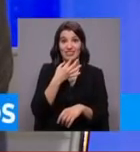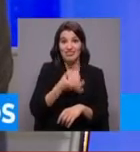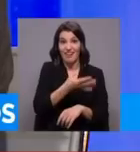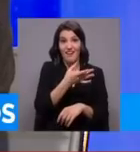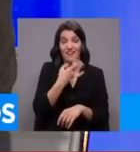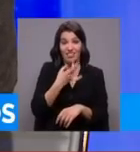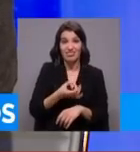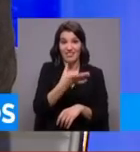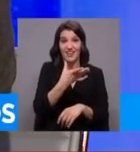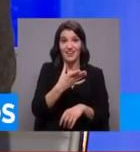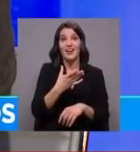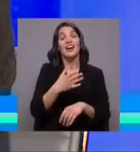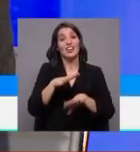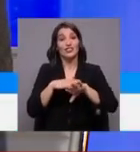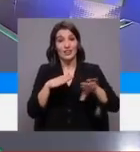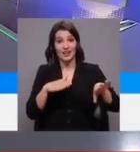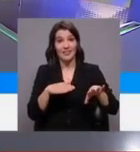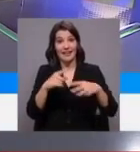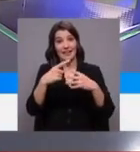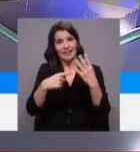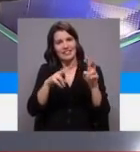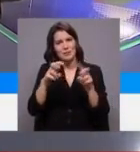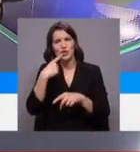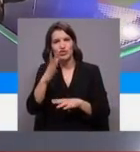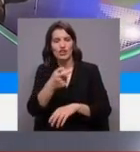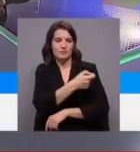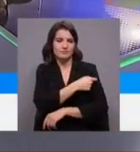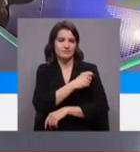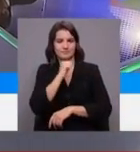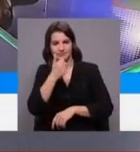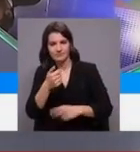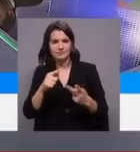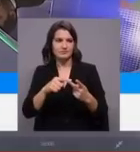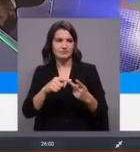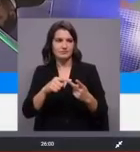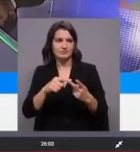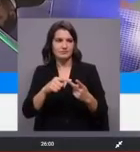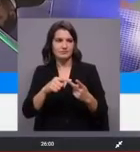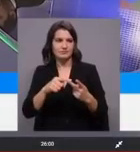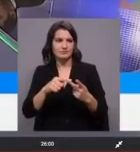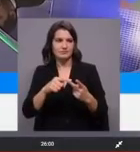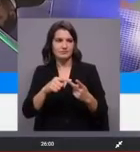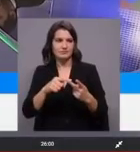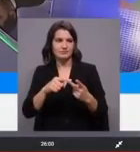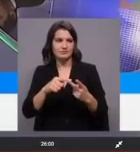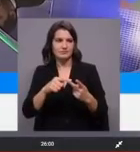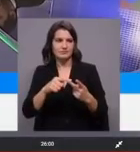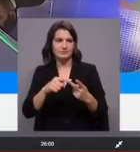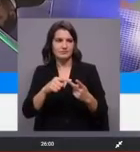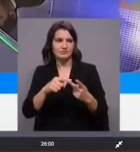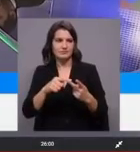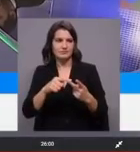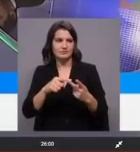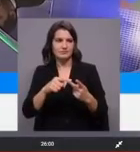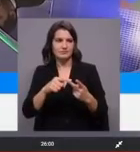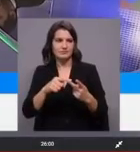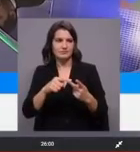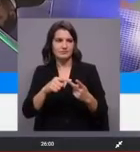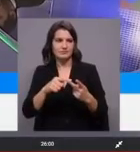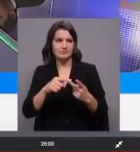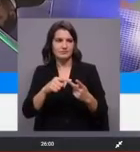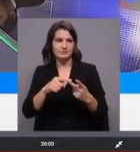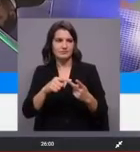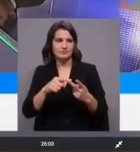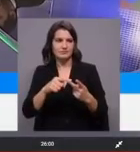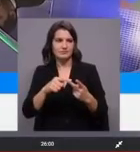e muitas matérias como aqui definir neutra na Ásia no aborto na prostituta mas o que é que isso tem que ser o Chicão tudo esteja